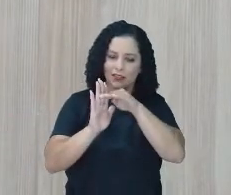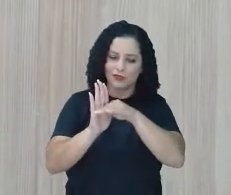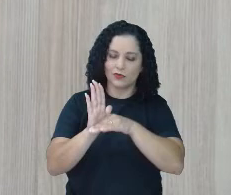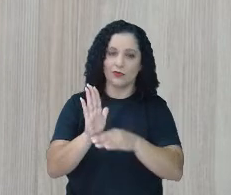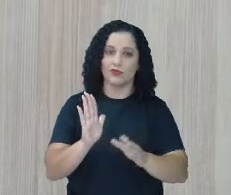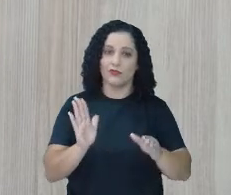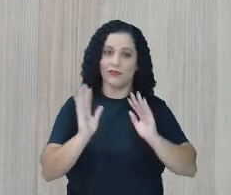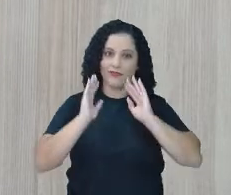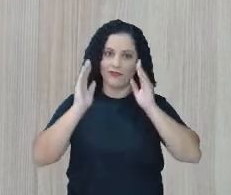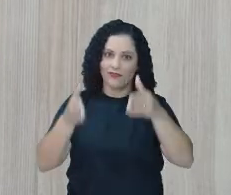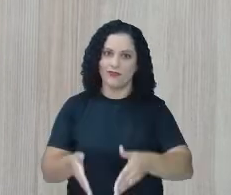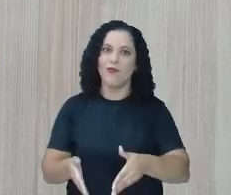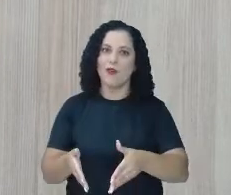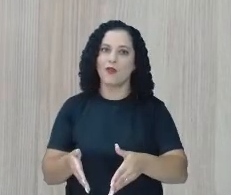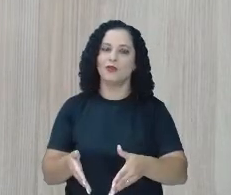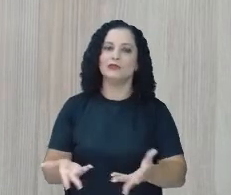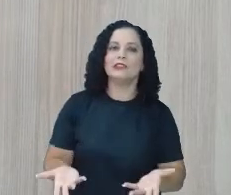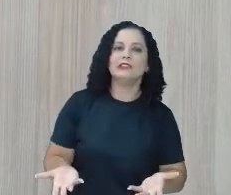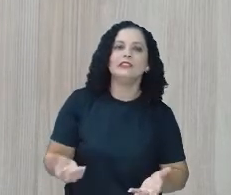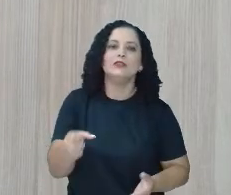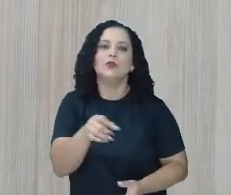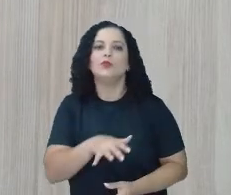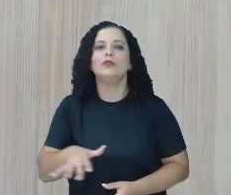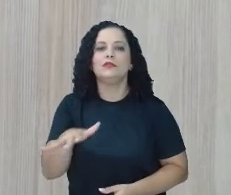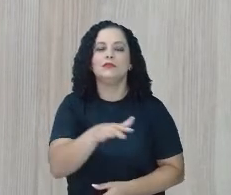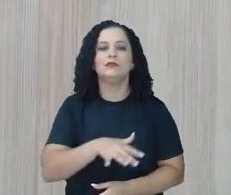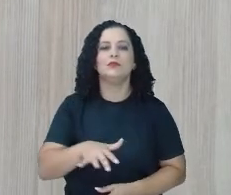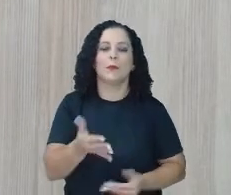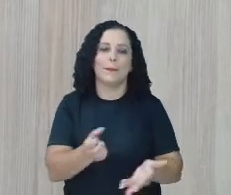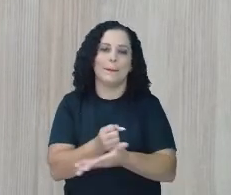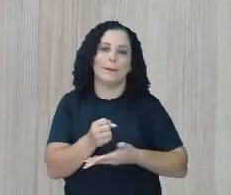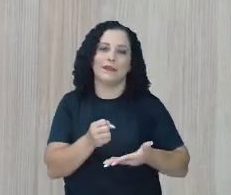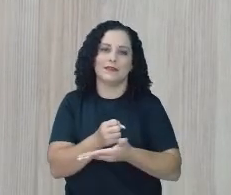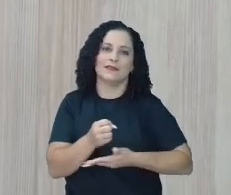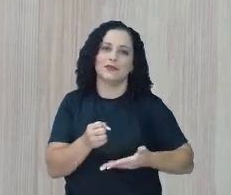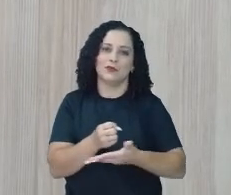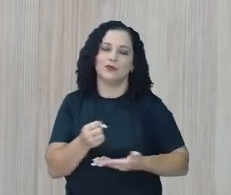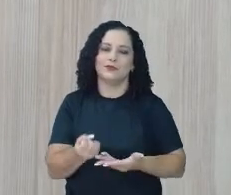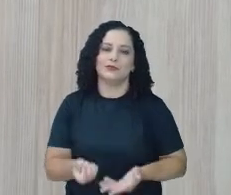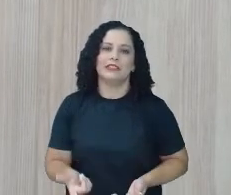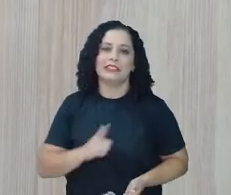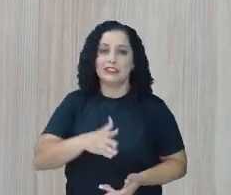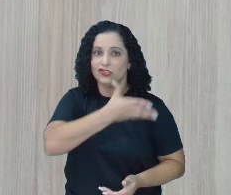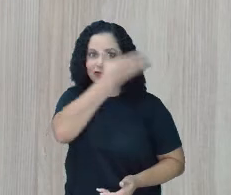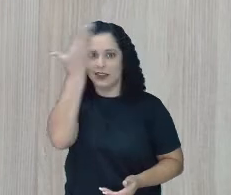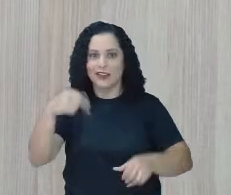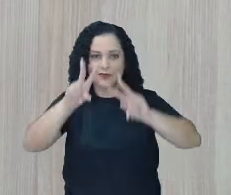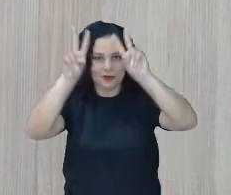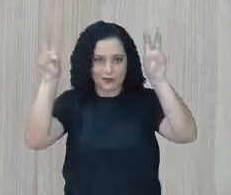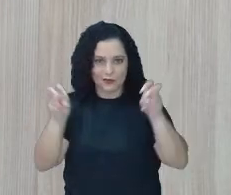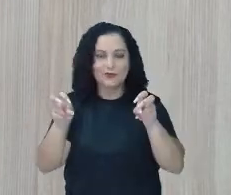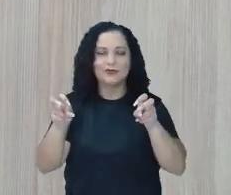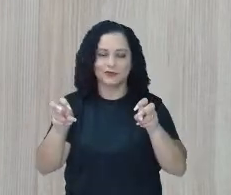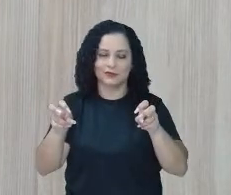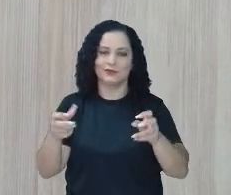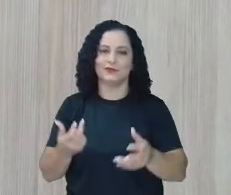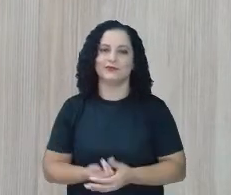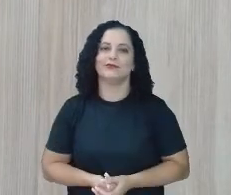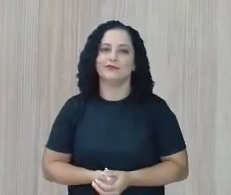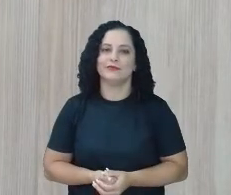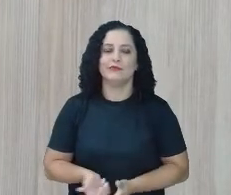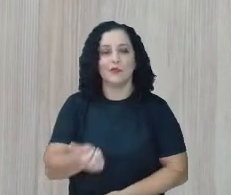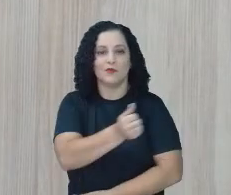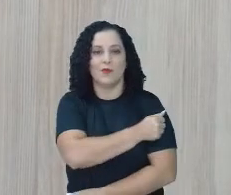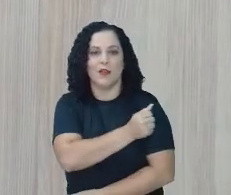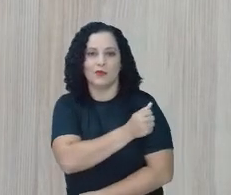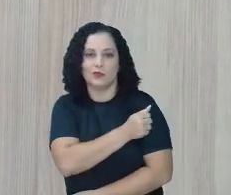eles estão no ensino médio, eles acabam não vivenciando tanto esses assuntos que já foram vistos no ensino fundamental, e como o aluno tem a